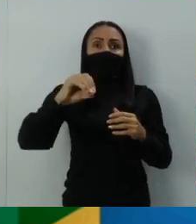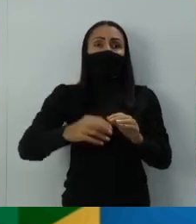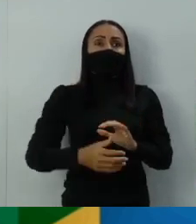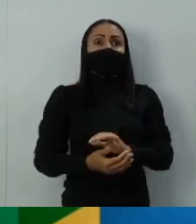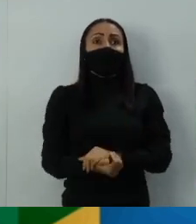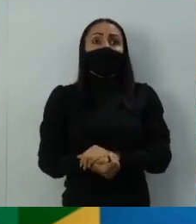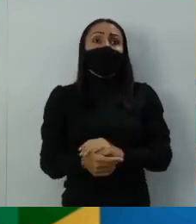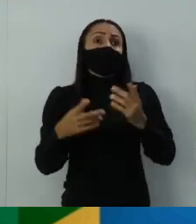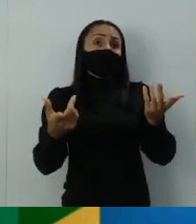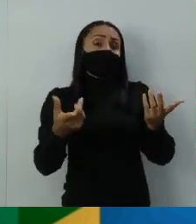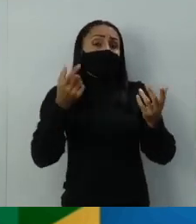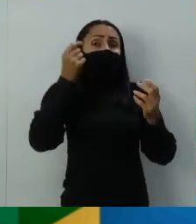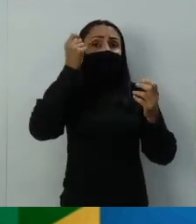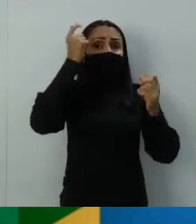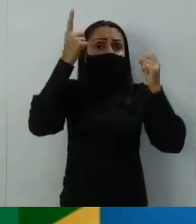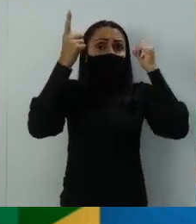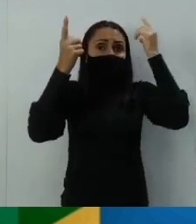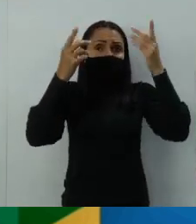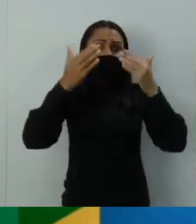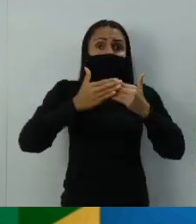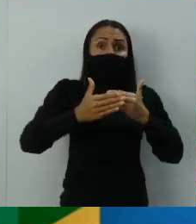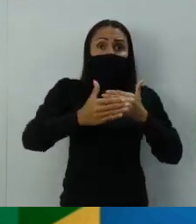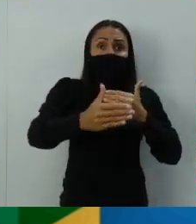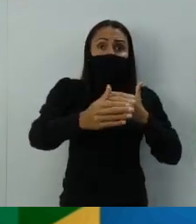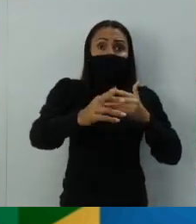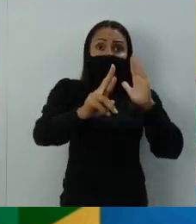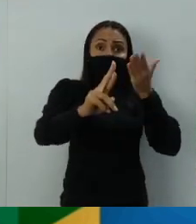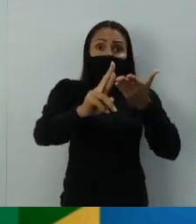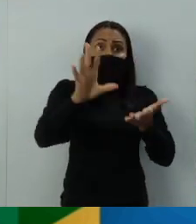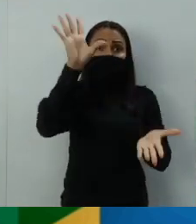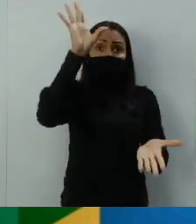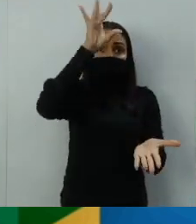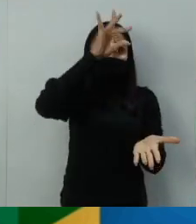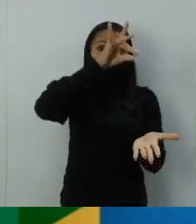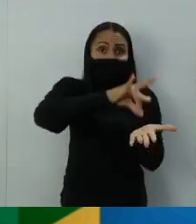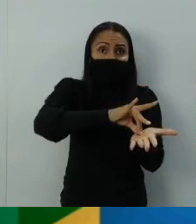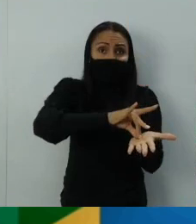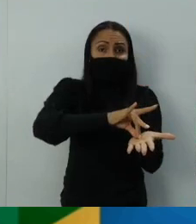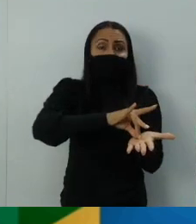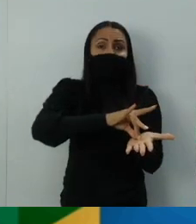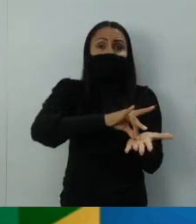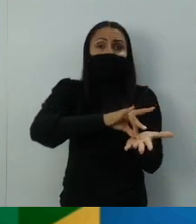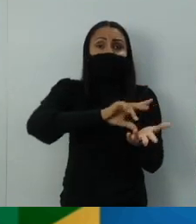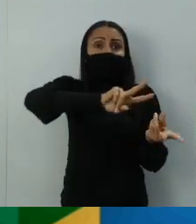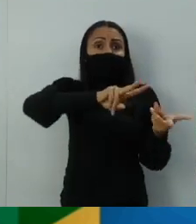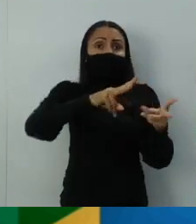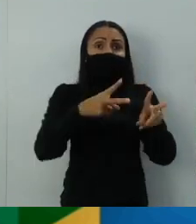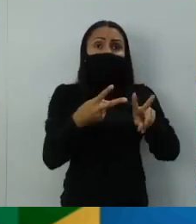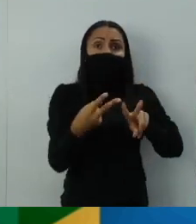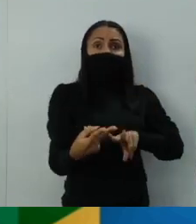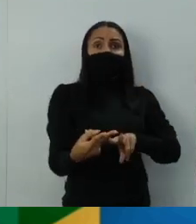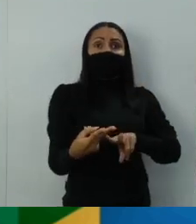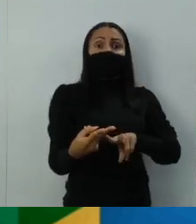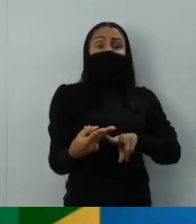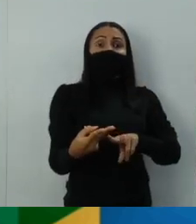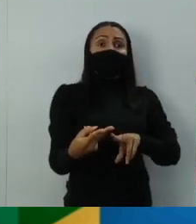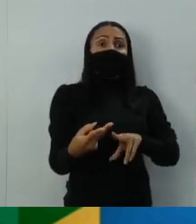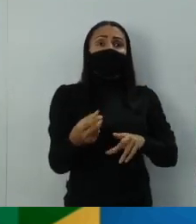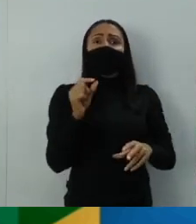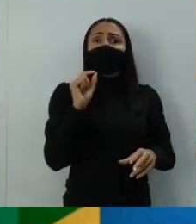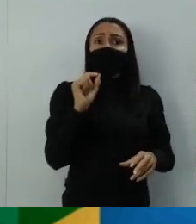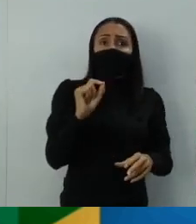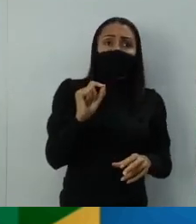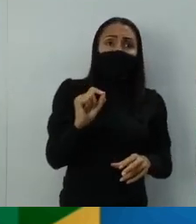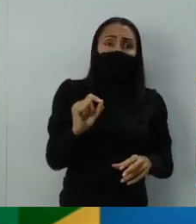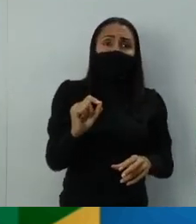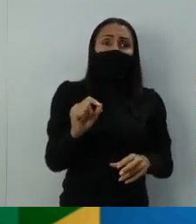ela começa a representar a realidade de forma invertida. O que seria a realidade de